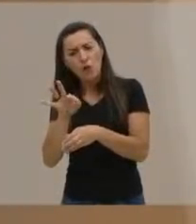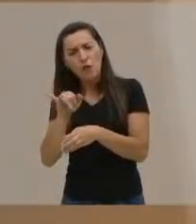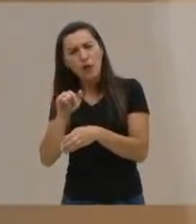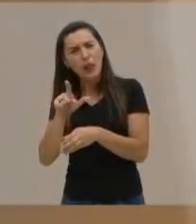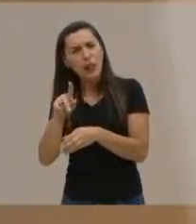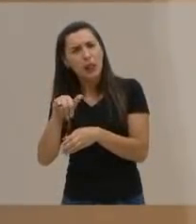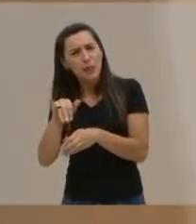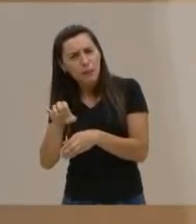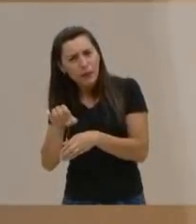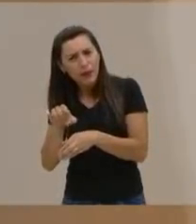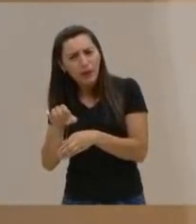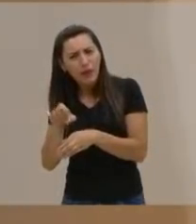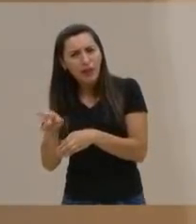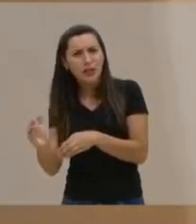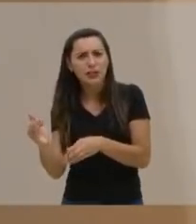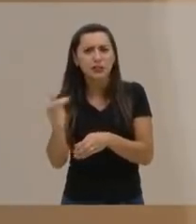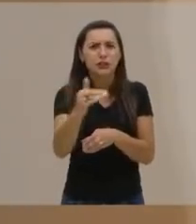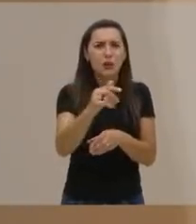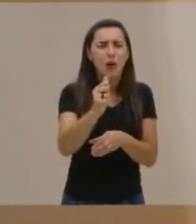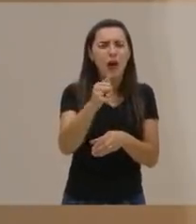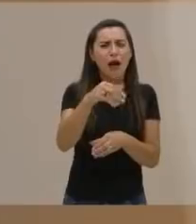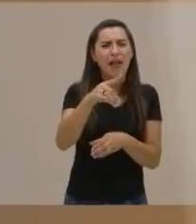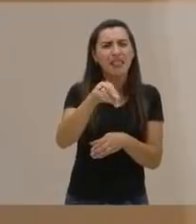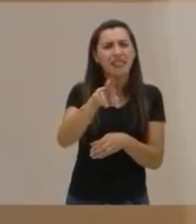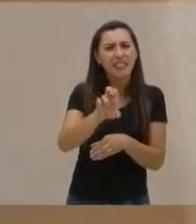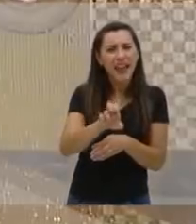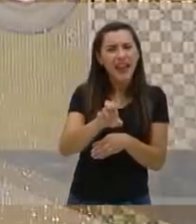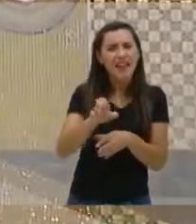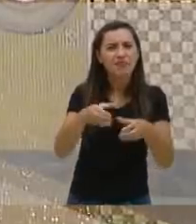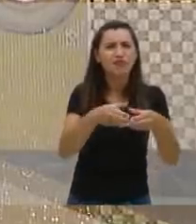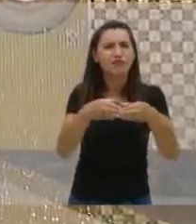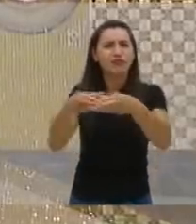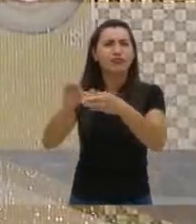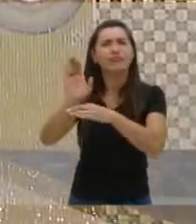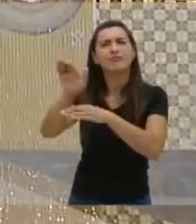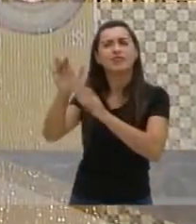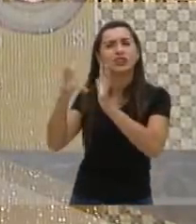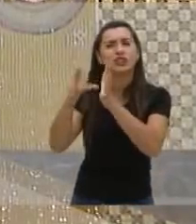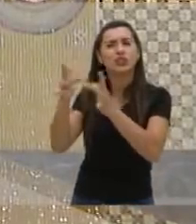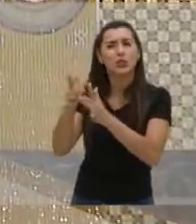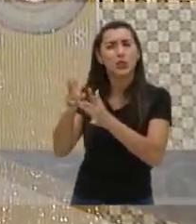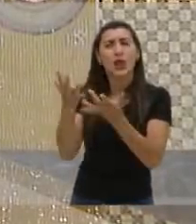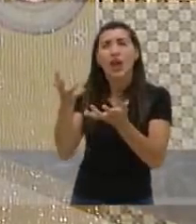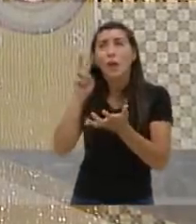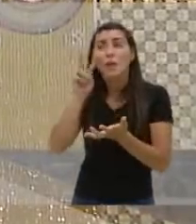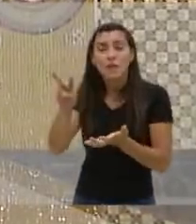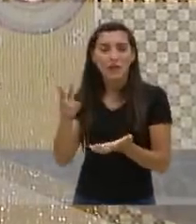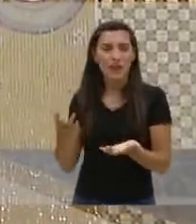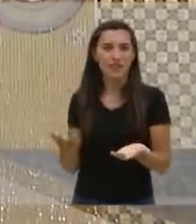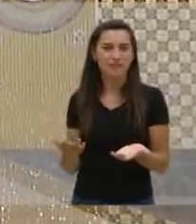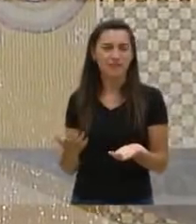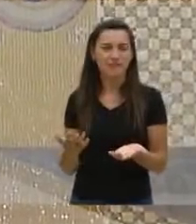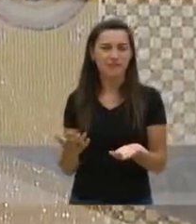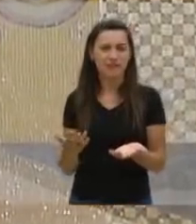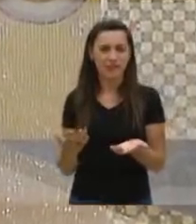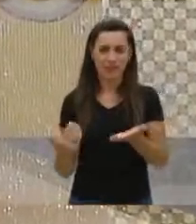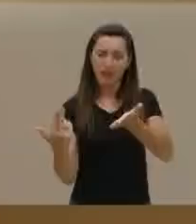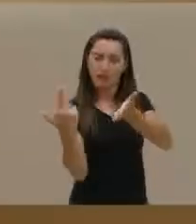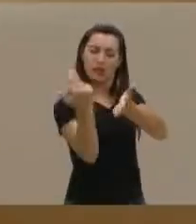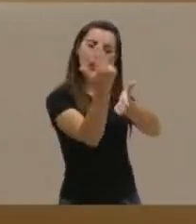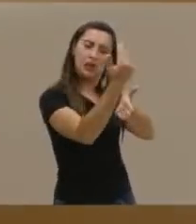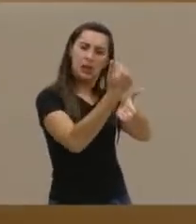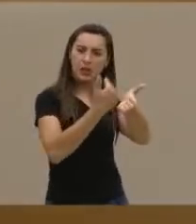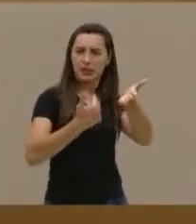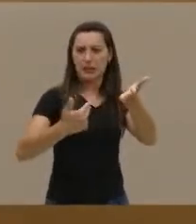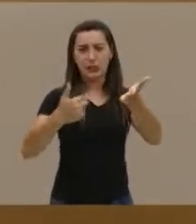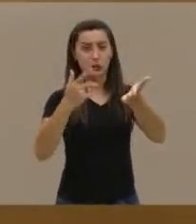Jesus? Meus irmãos, não se trata aqui de pessoas que vão lá fazer um retrato de Jesus Cristo, de pintar. Eles não